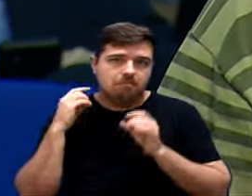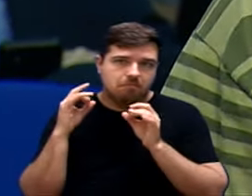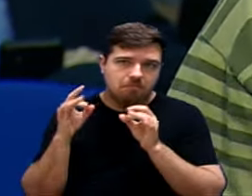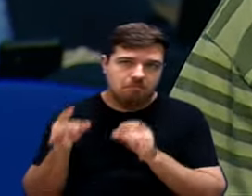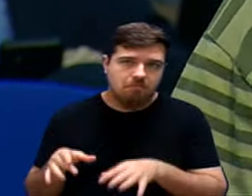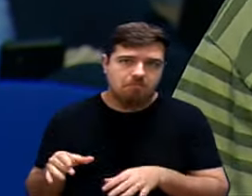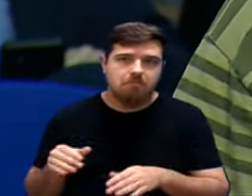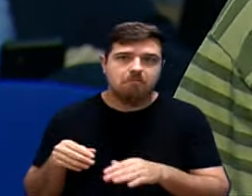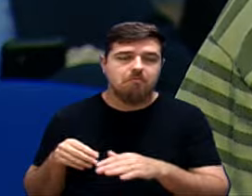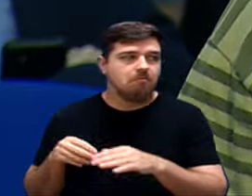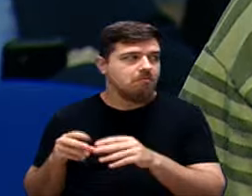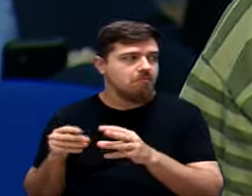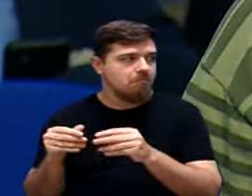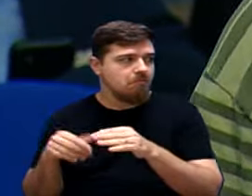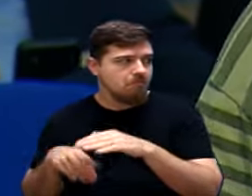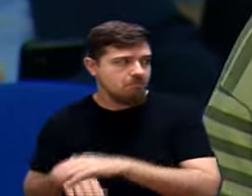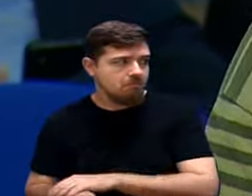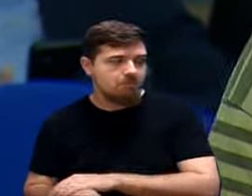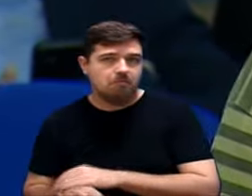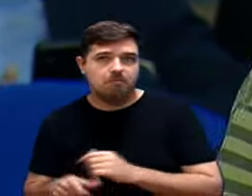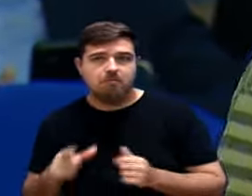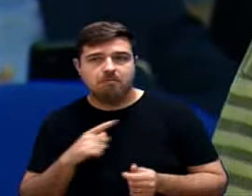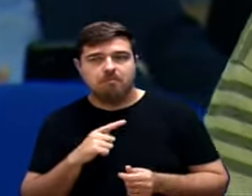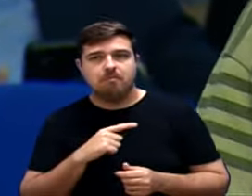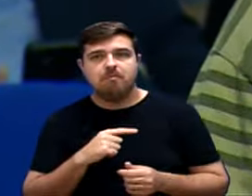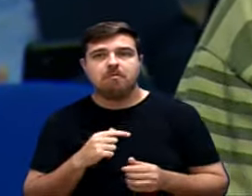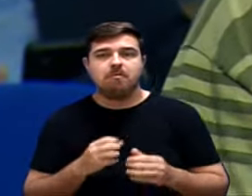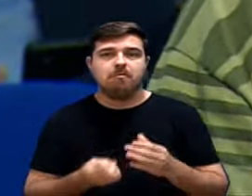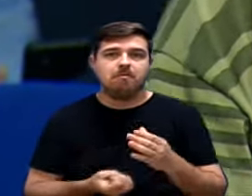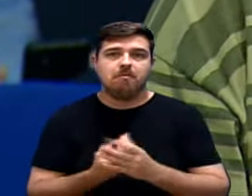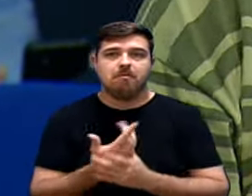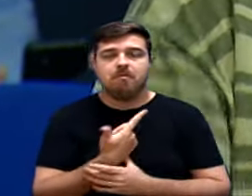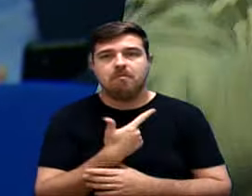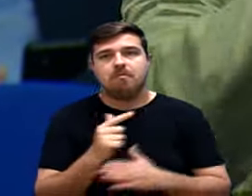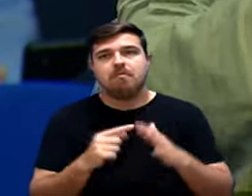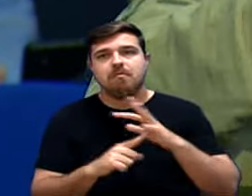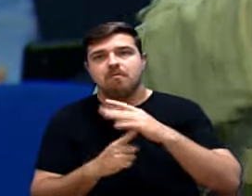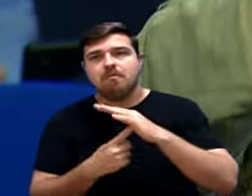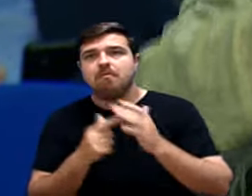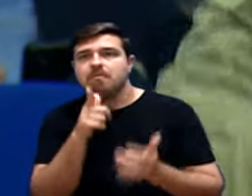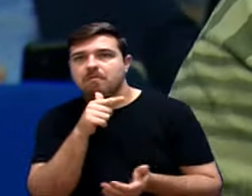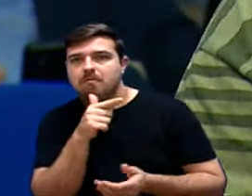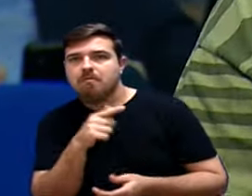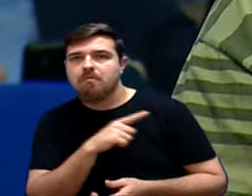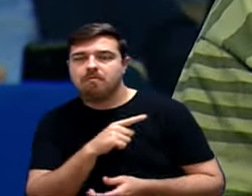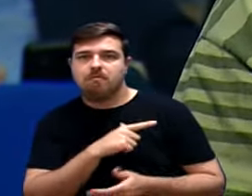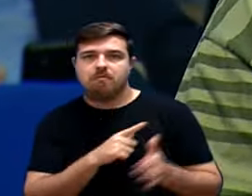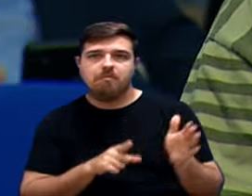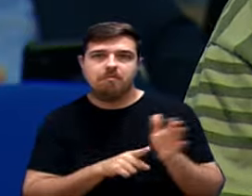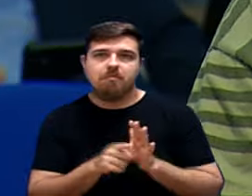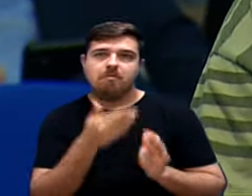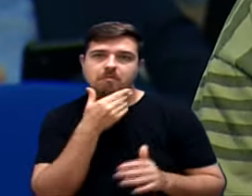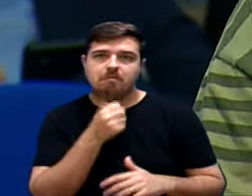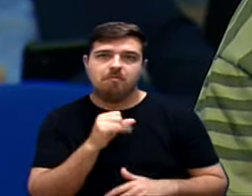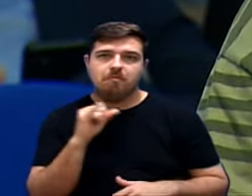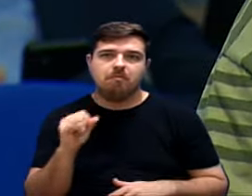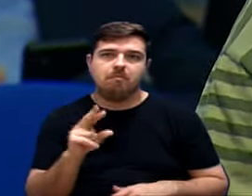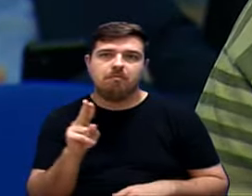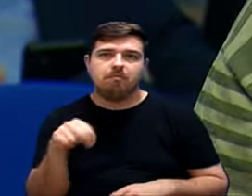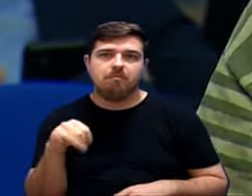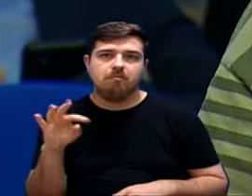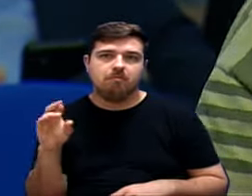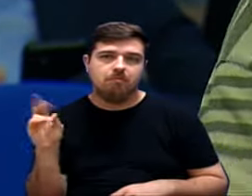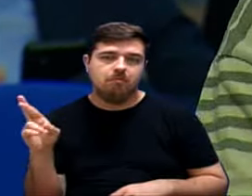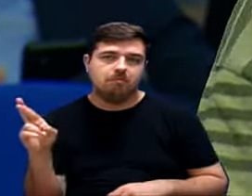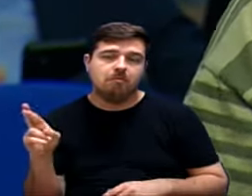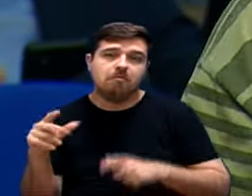progrediu um pouco tem a ideia do Parque Aquático Então eu queria perguntar para o Júnior que o Júnior fez uma colocação que ali